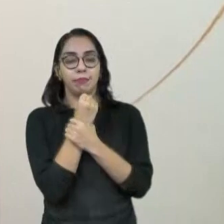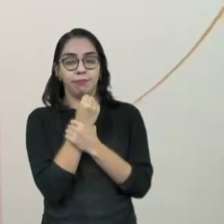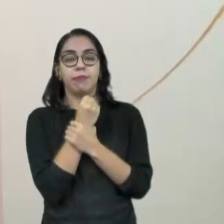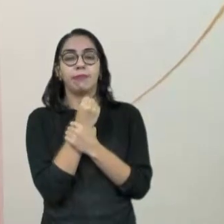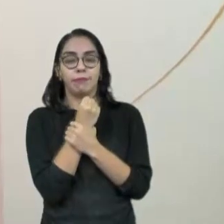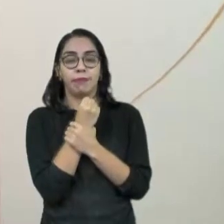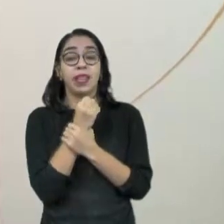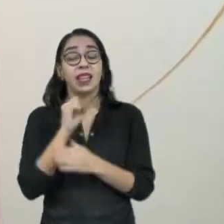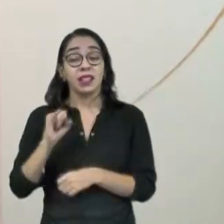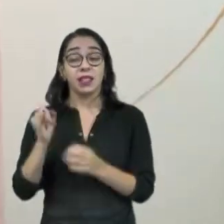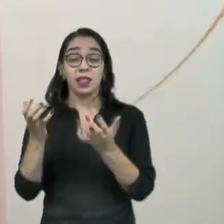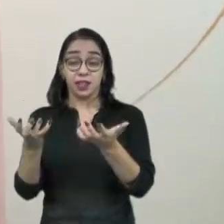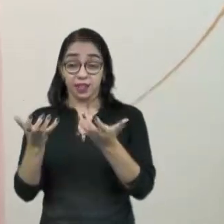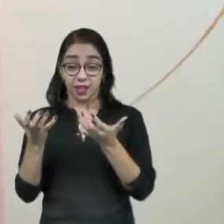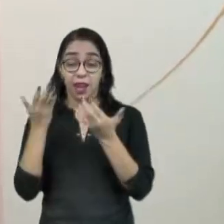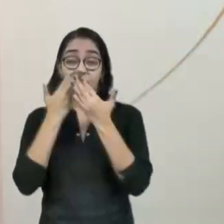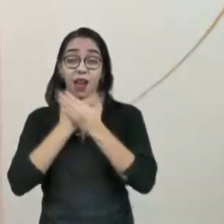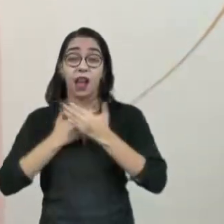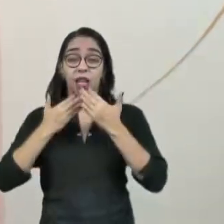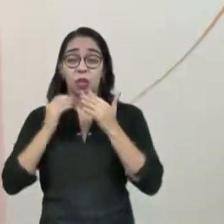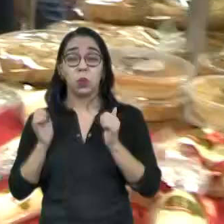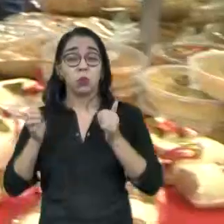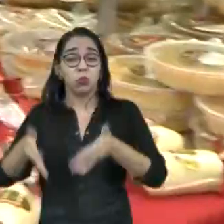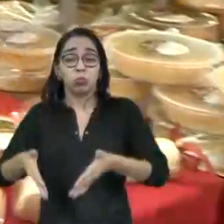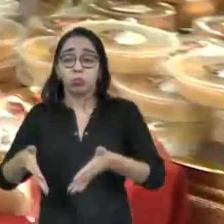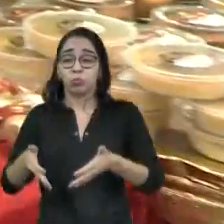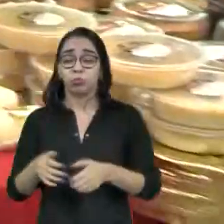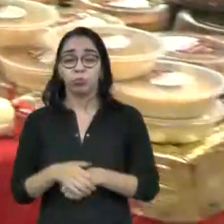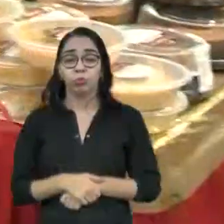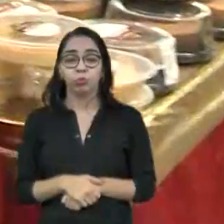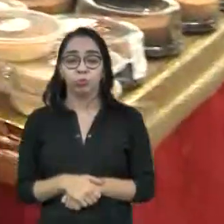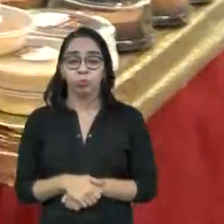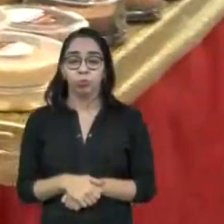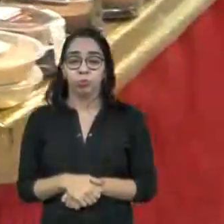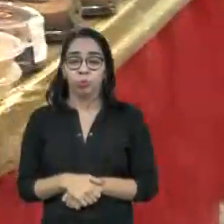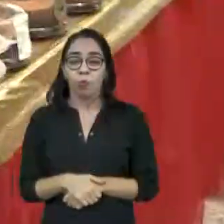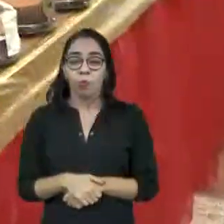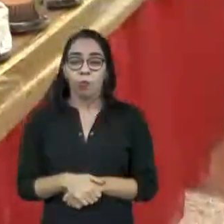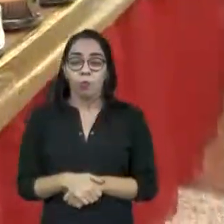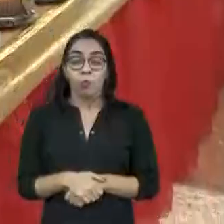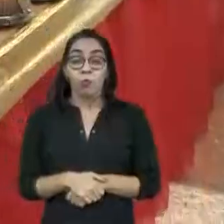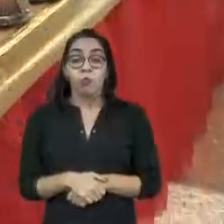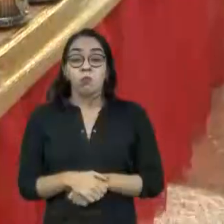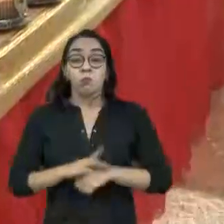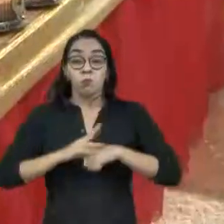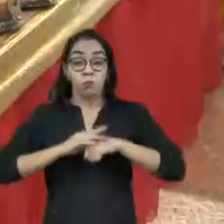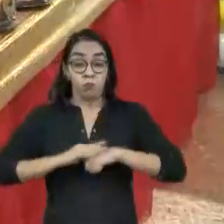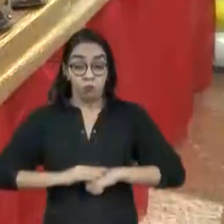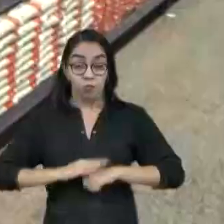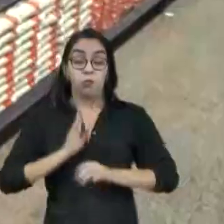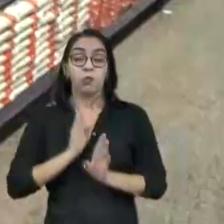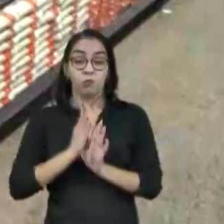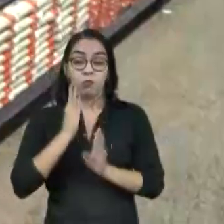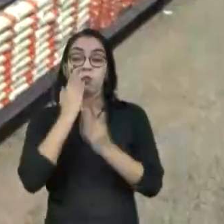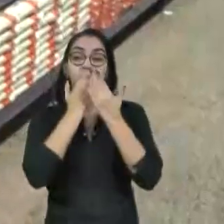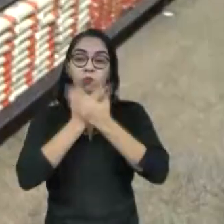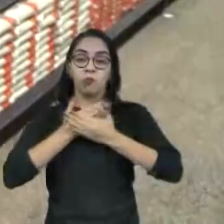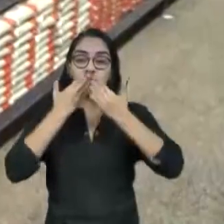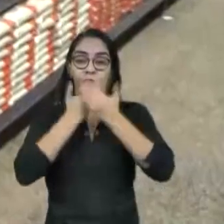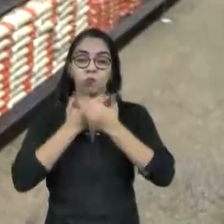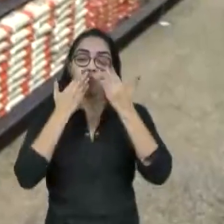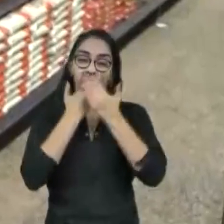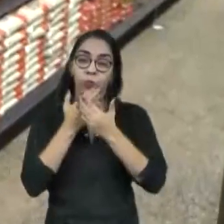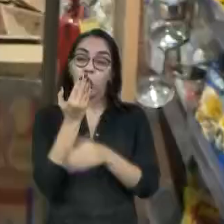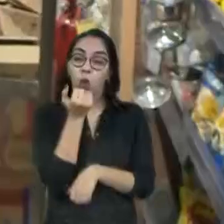pensando nisso você tá gastando dinheiro a tua existem doenças causadas pelo autoconsumo do açúcar de acordo com